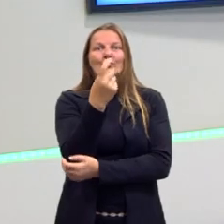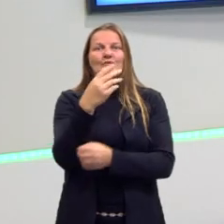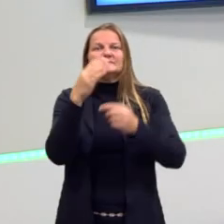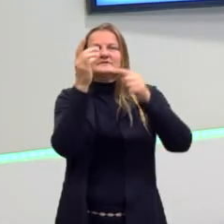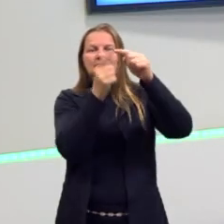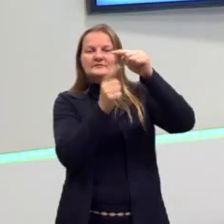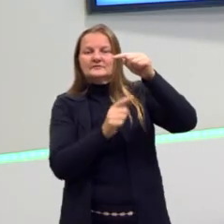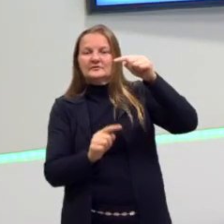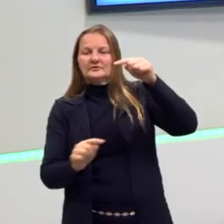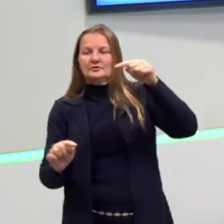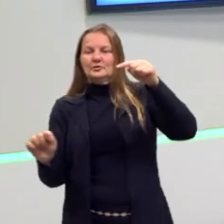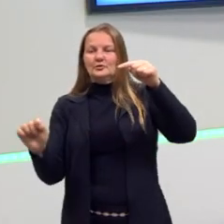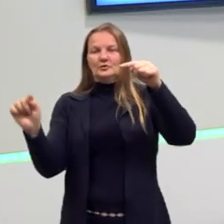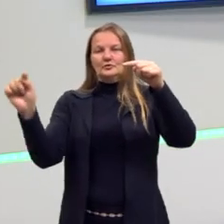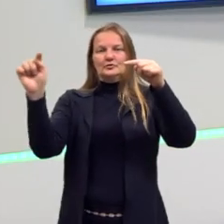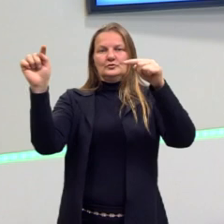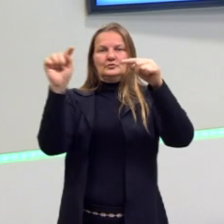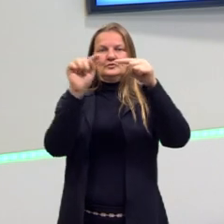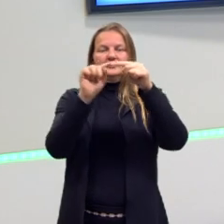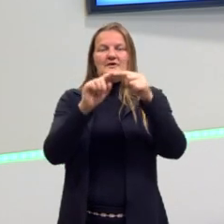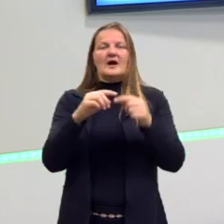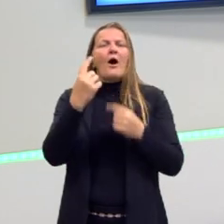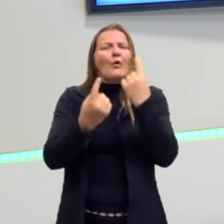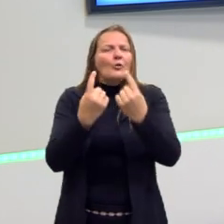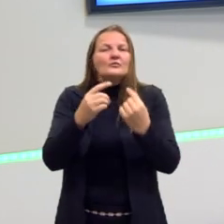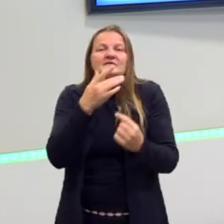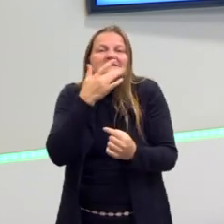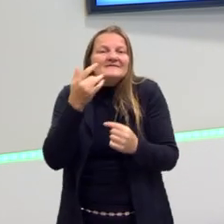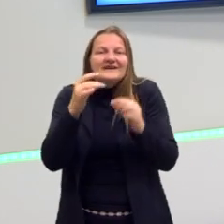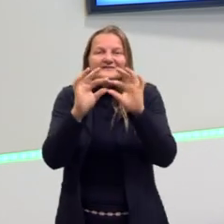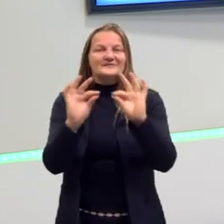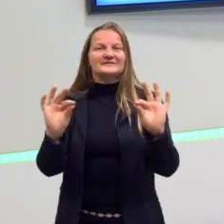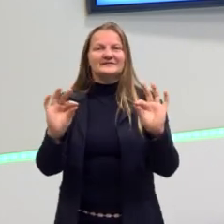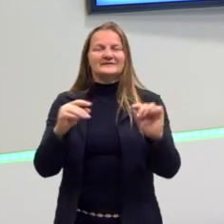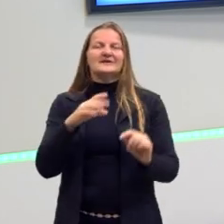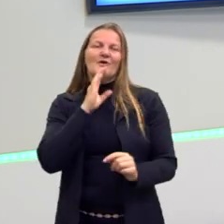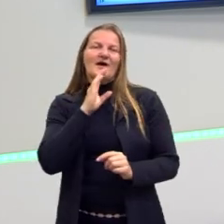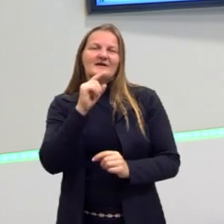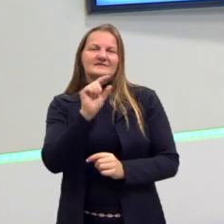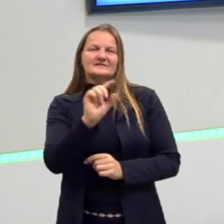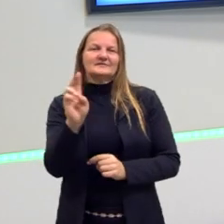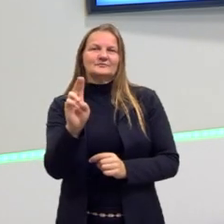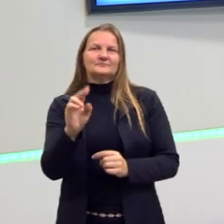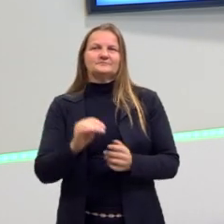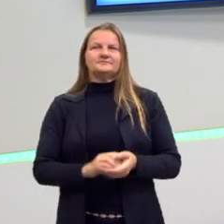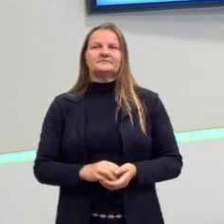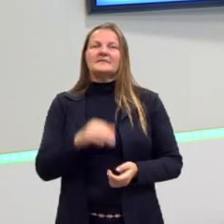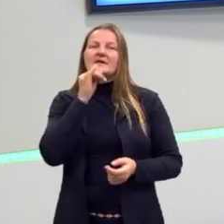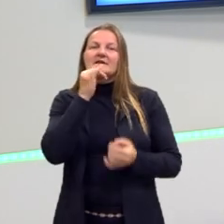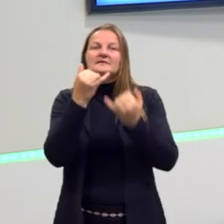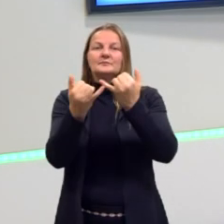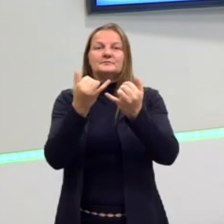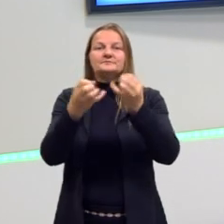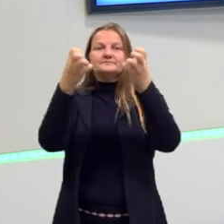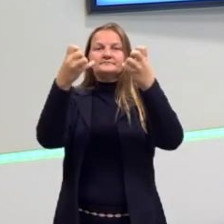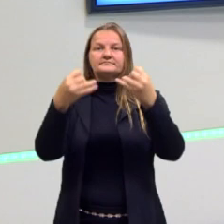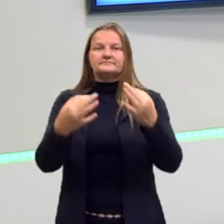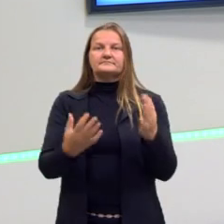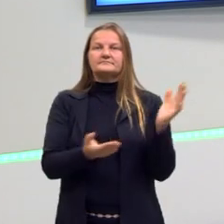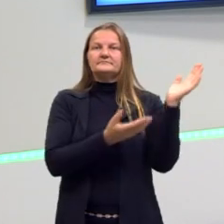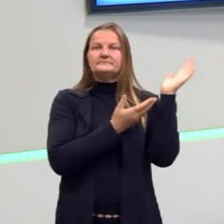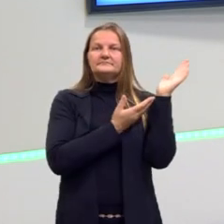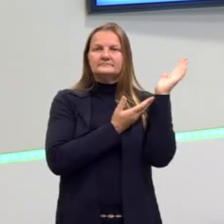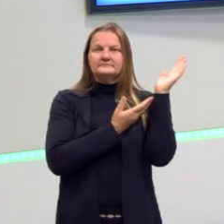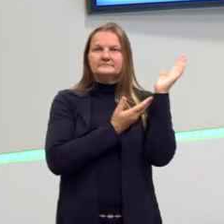agora algumas figuras mais simples nós já conhecemos os nomes né e ainda que eu